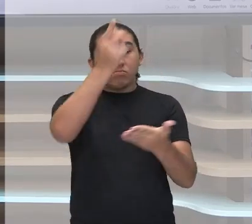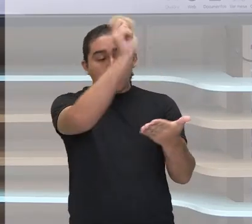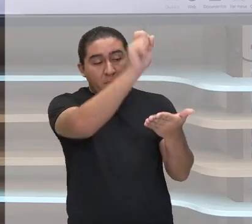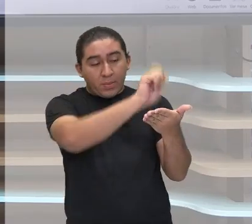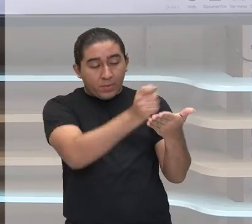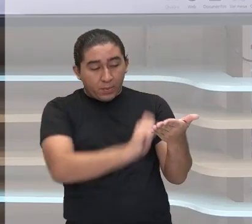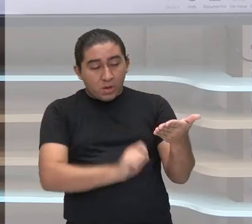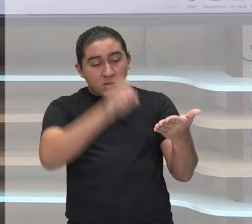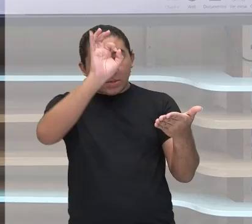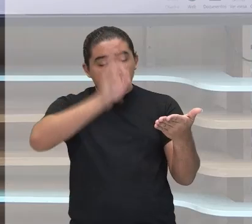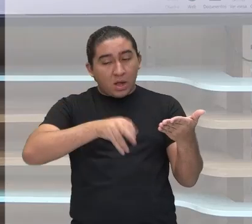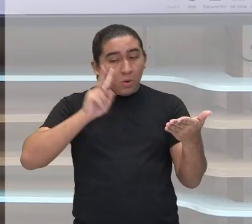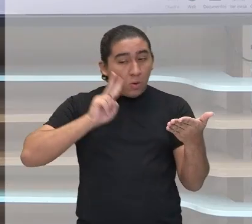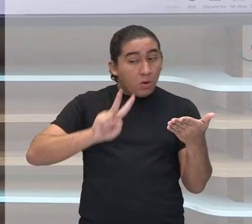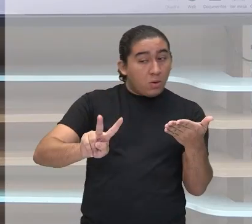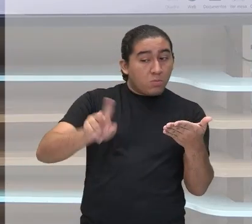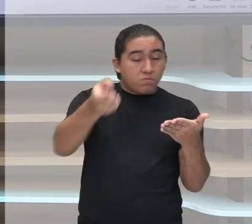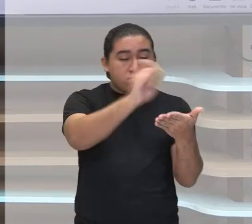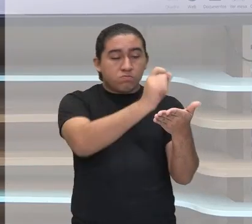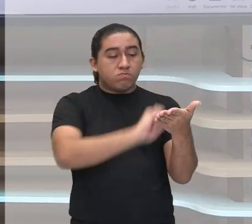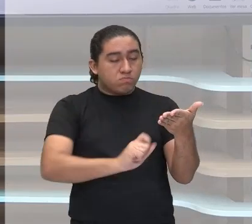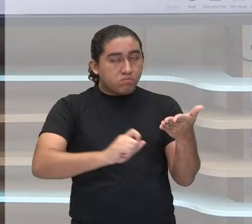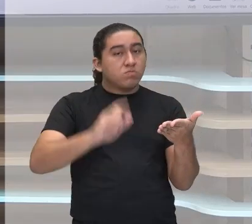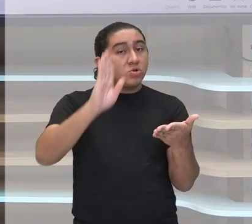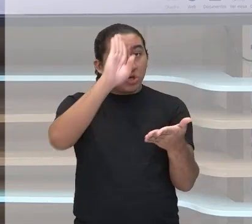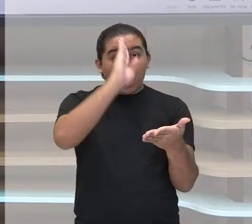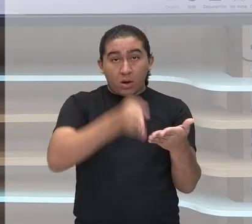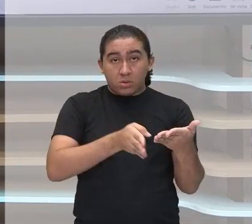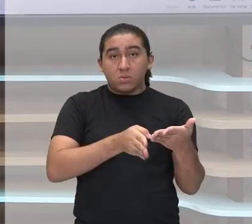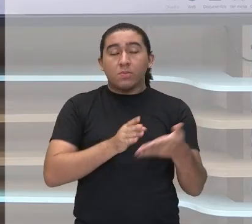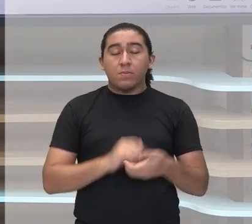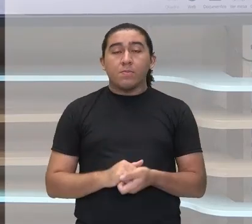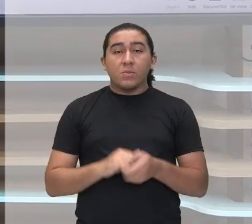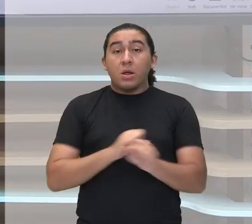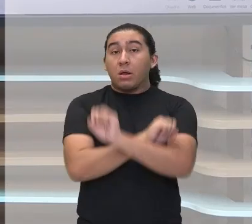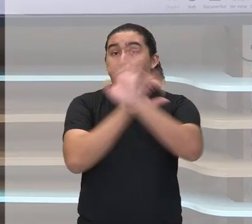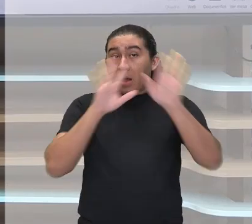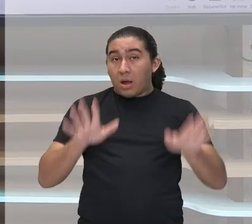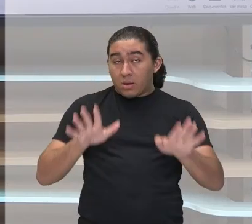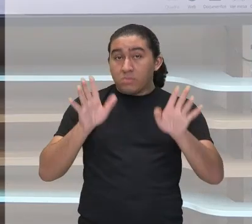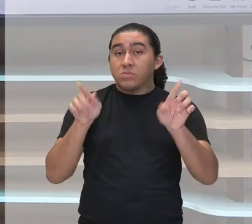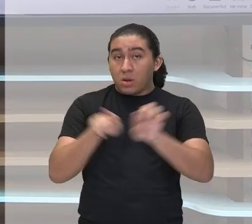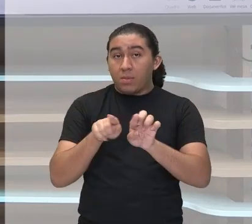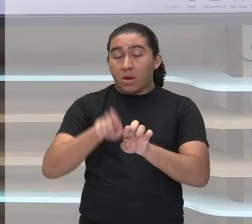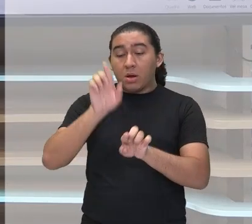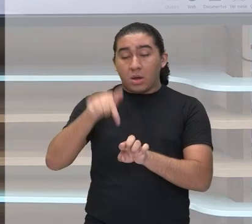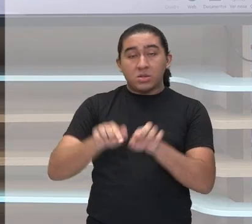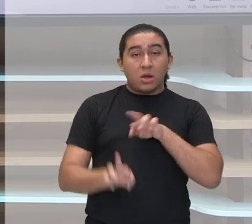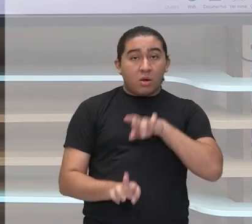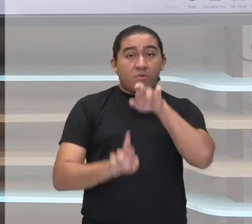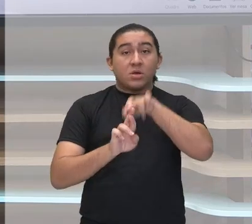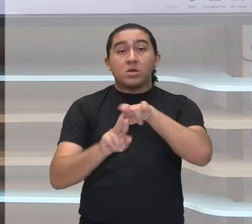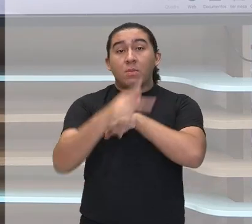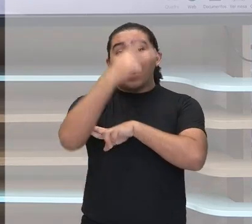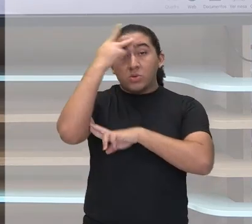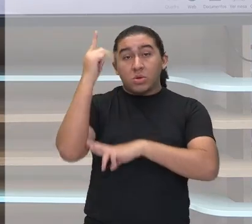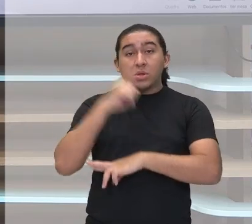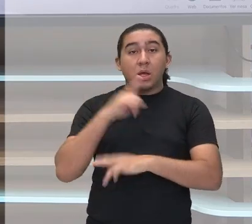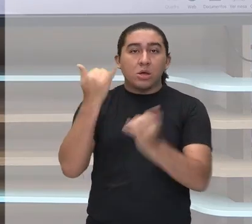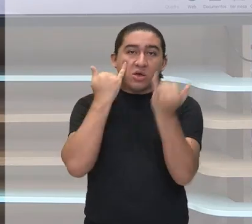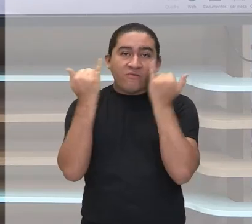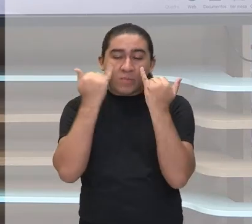uma descrição bem objetiva, né? A descrição objetiva é aquela que você olha e